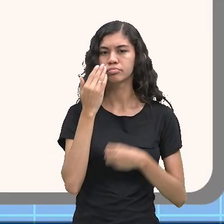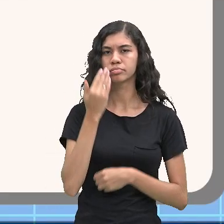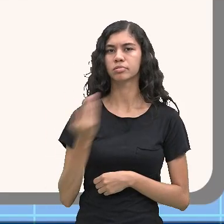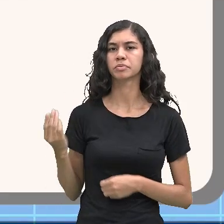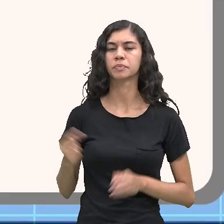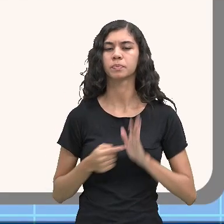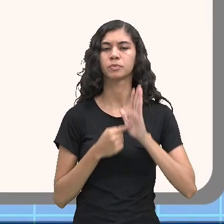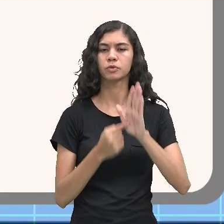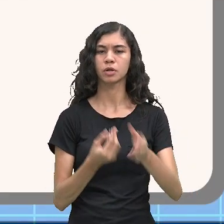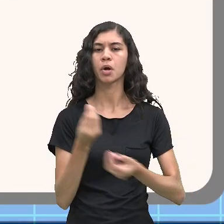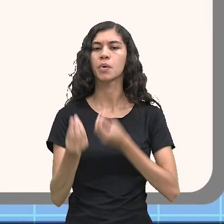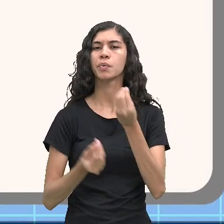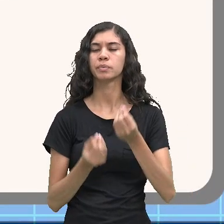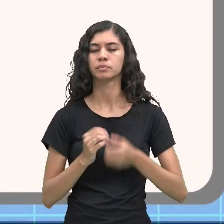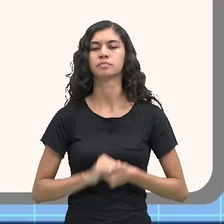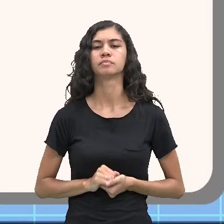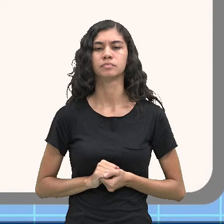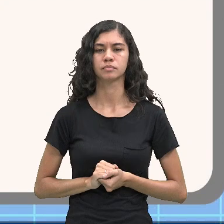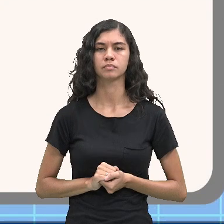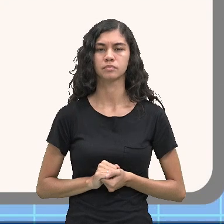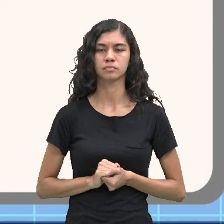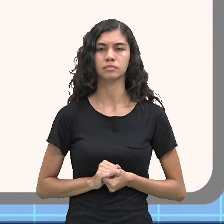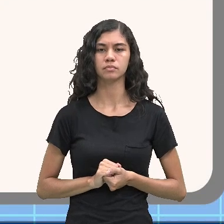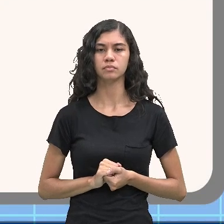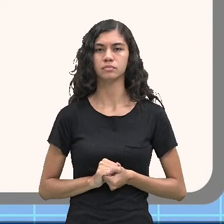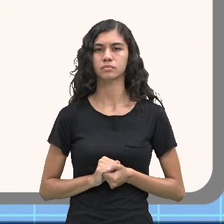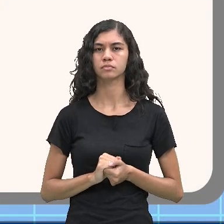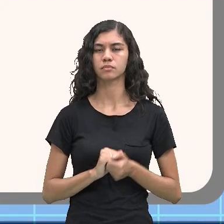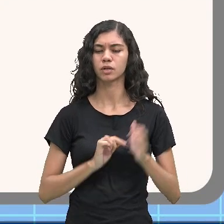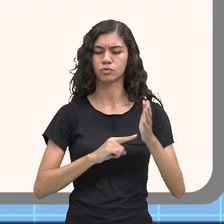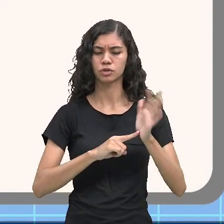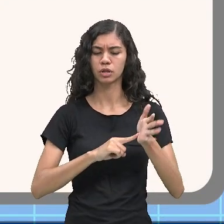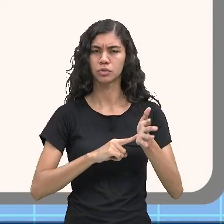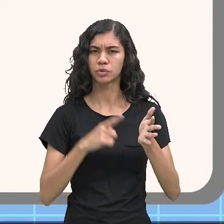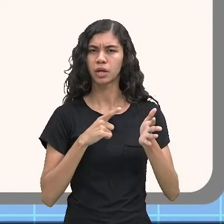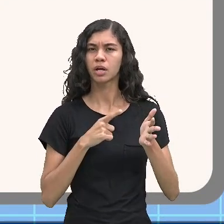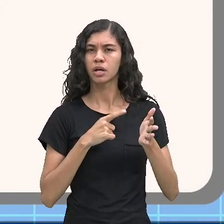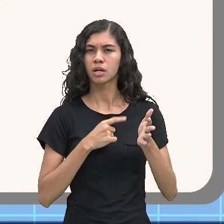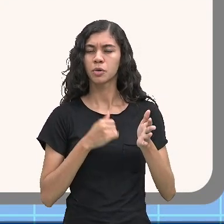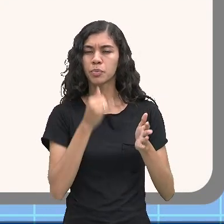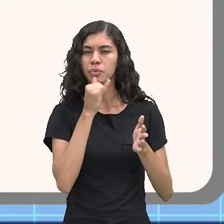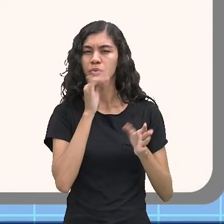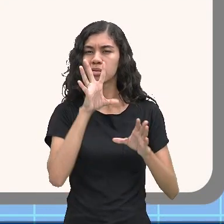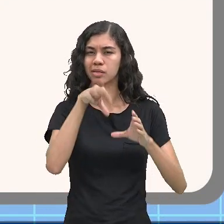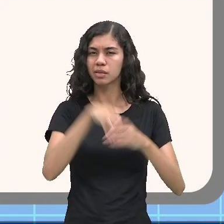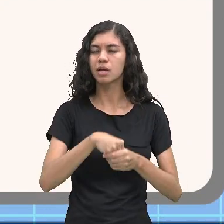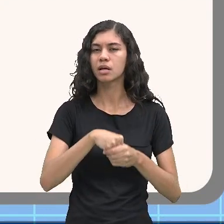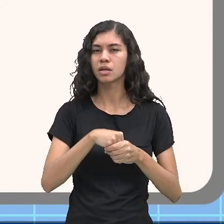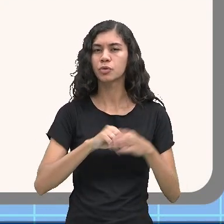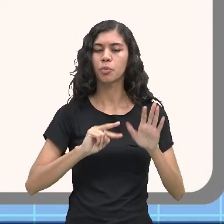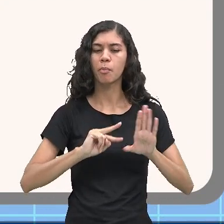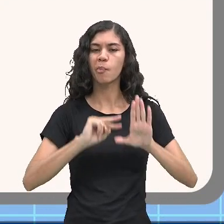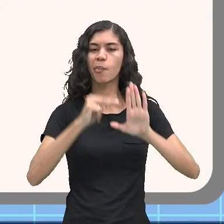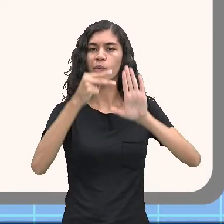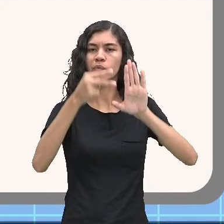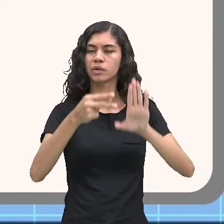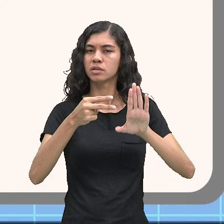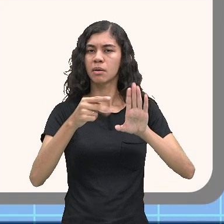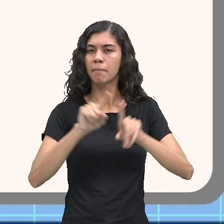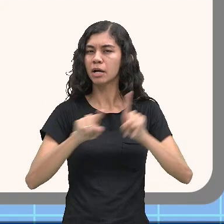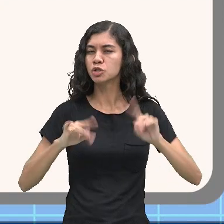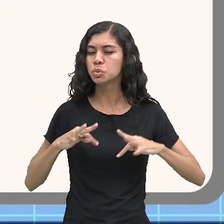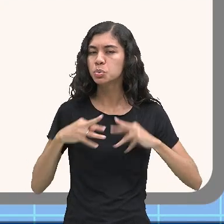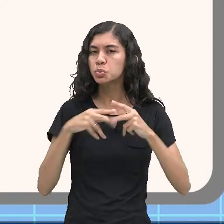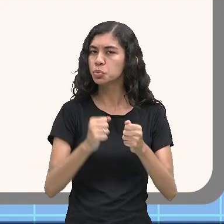só. Temos aí, olha, o gerador produz uma quantidade de potência pot G, mas não lança toda no circuito